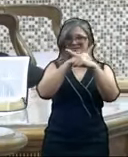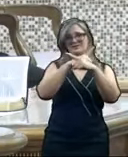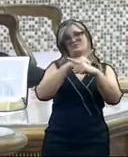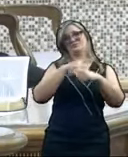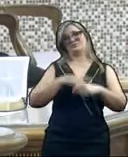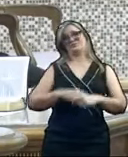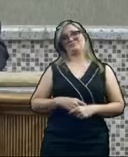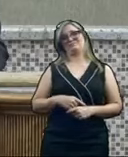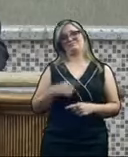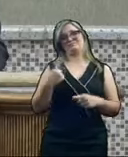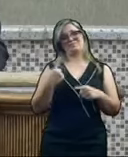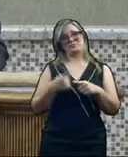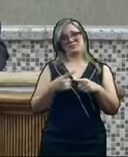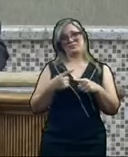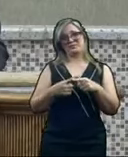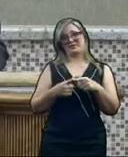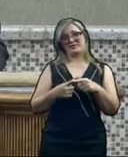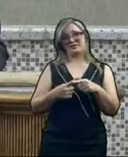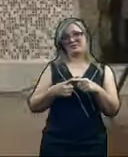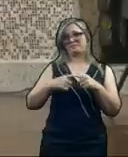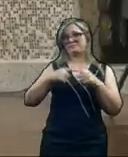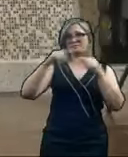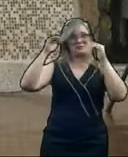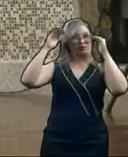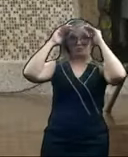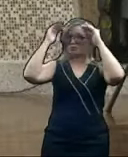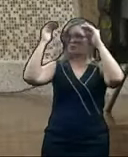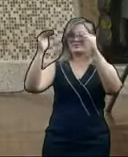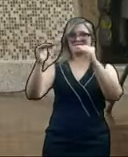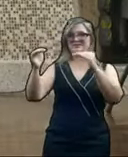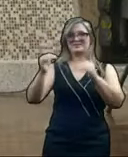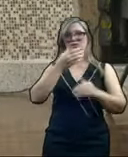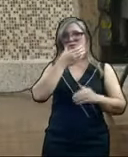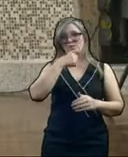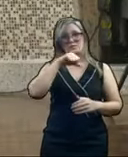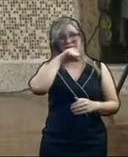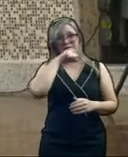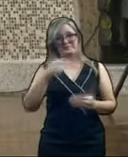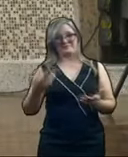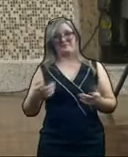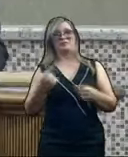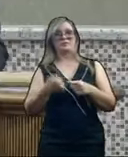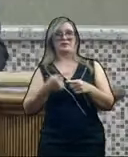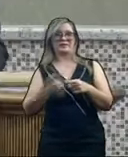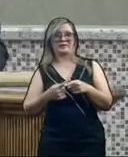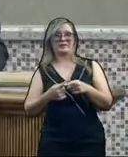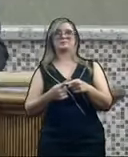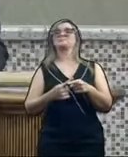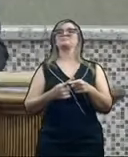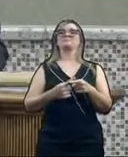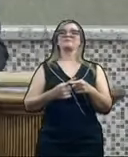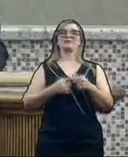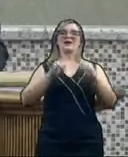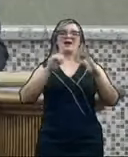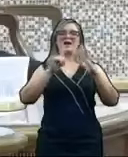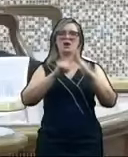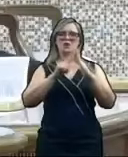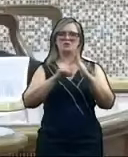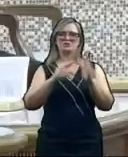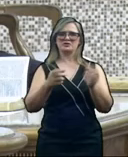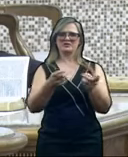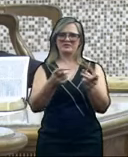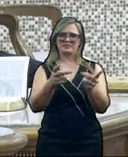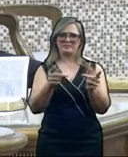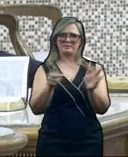e em todos os aspectos primeiro ano da loja foi muito bem segundo ano perdi tudo que tinha no